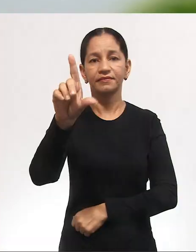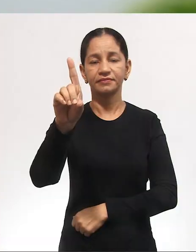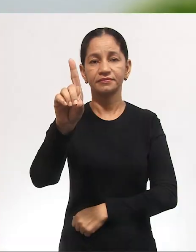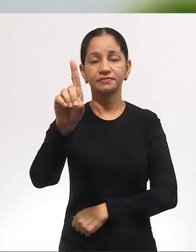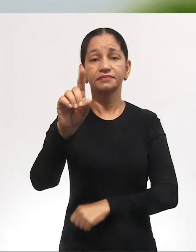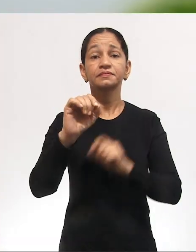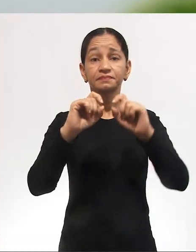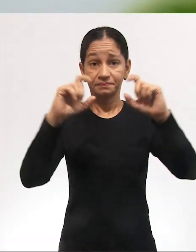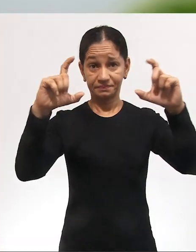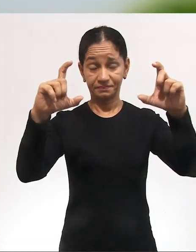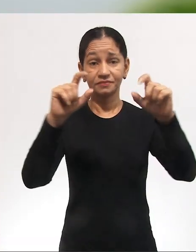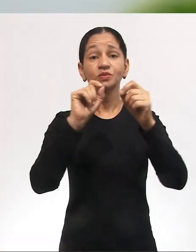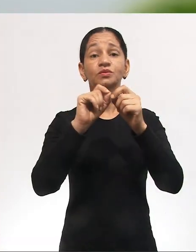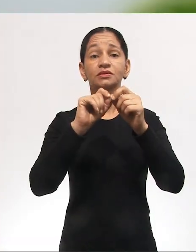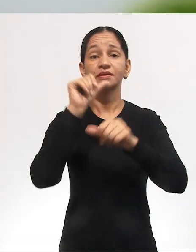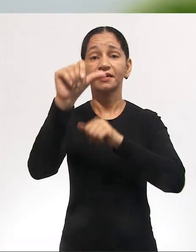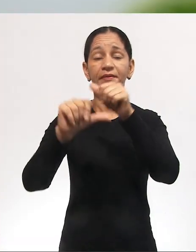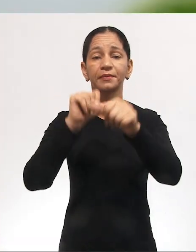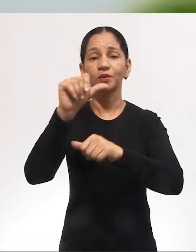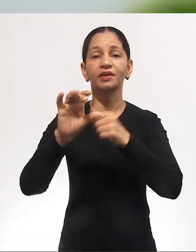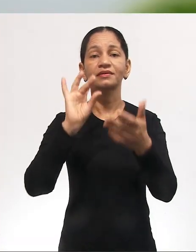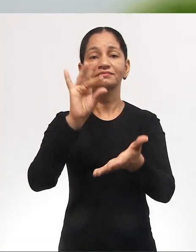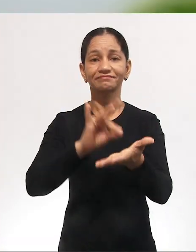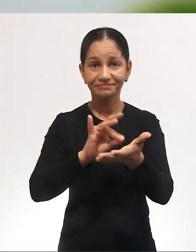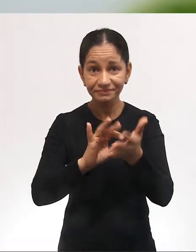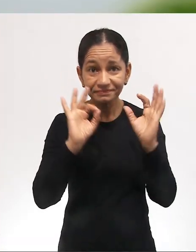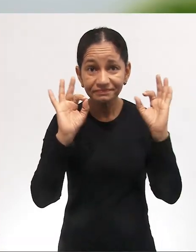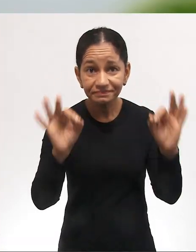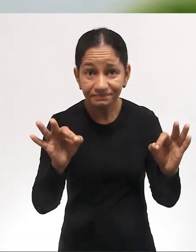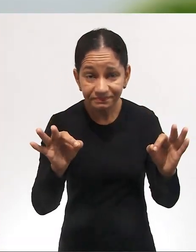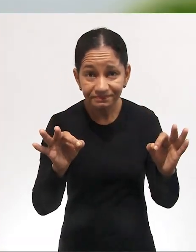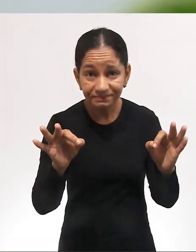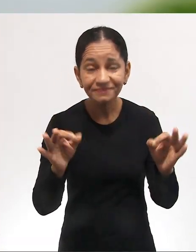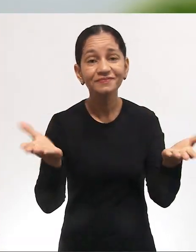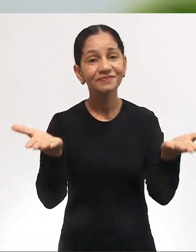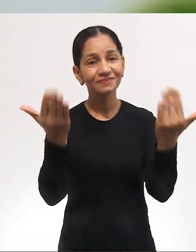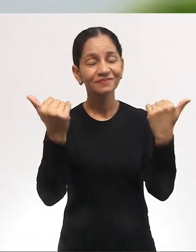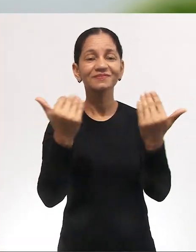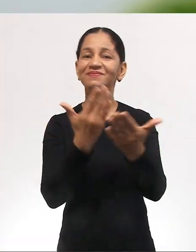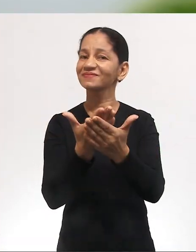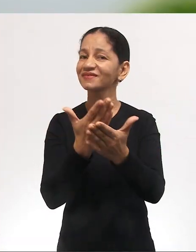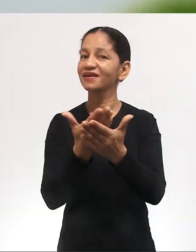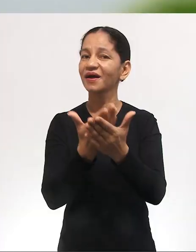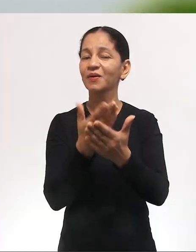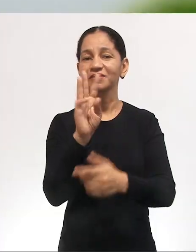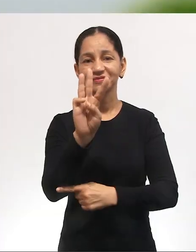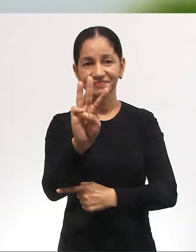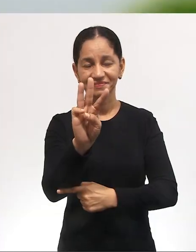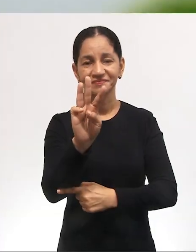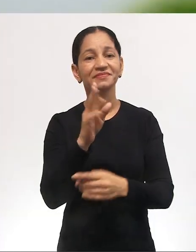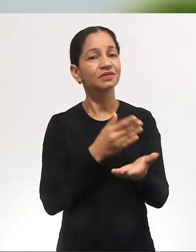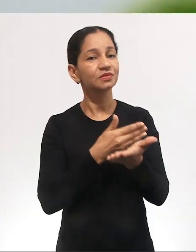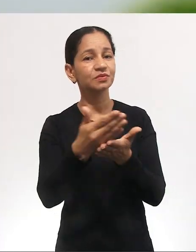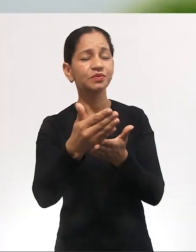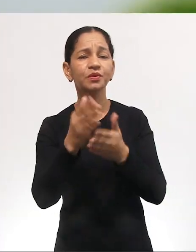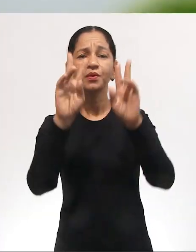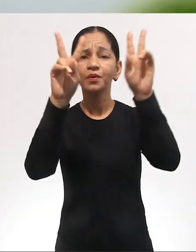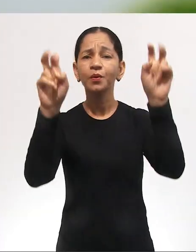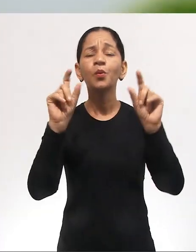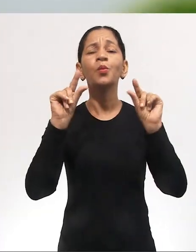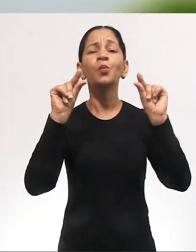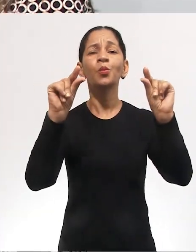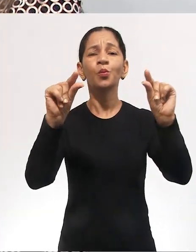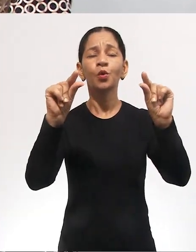escrito EAD, mudando realidades. Então vamos para a nossa aula 3, onde nós vamos falar um pouquinho